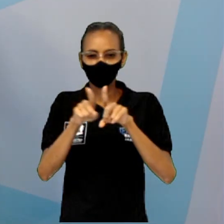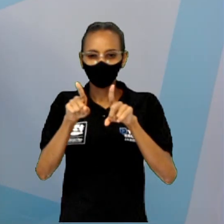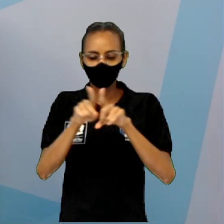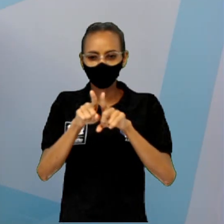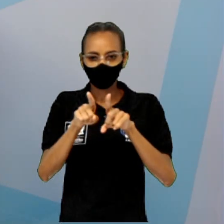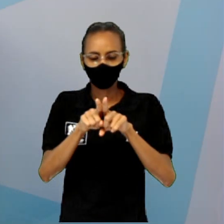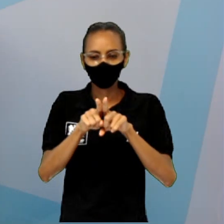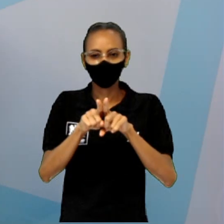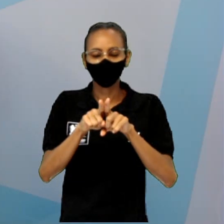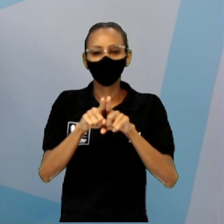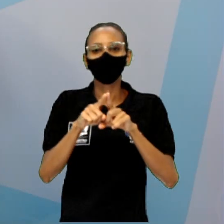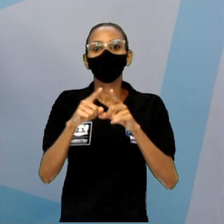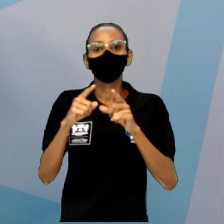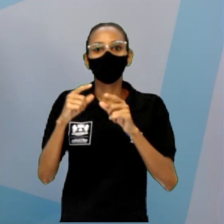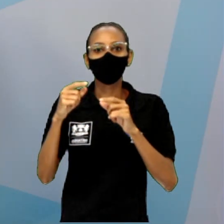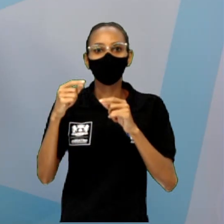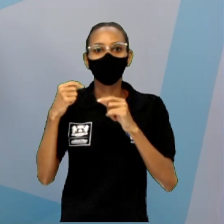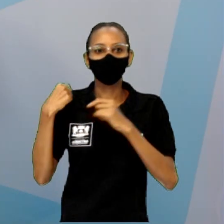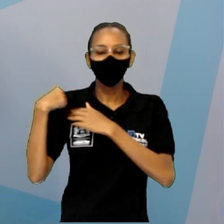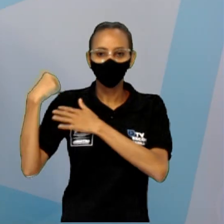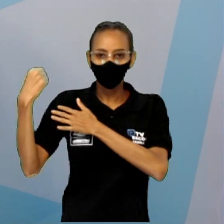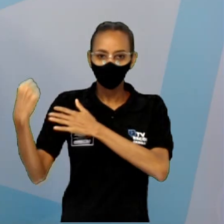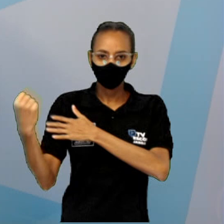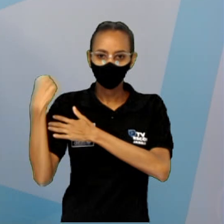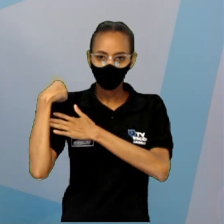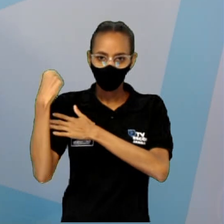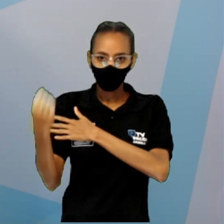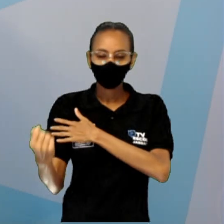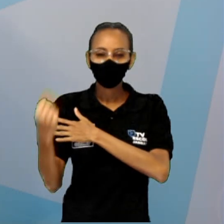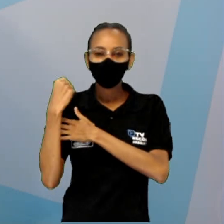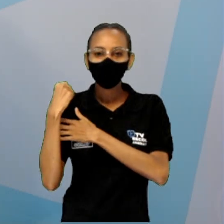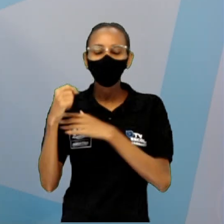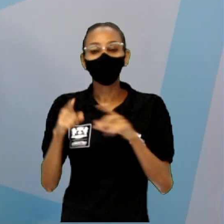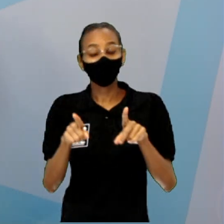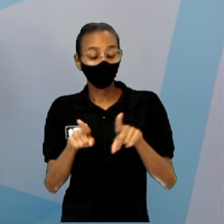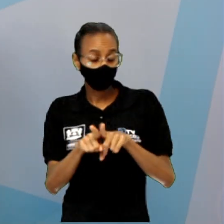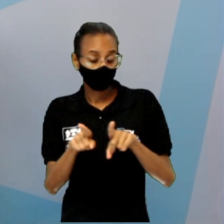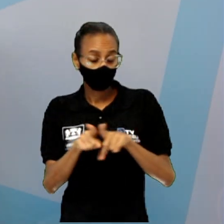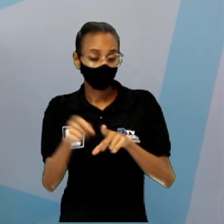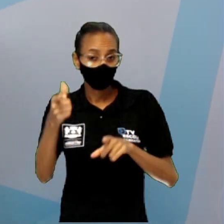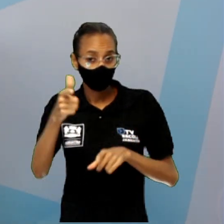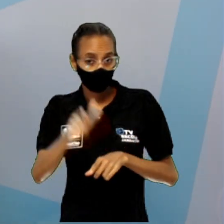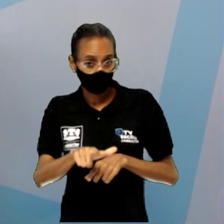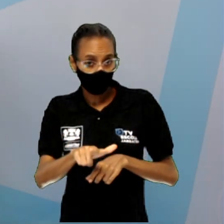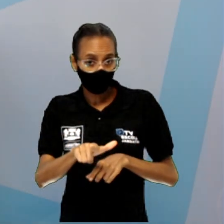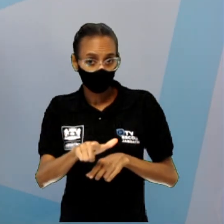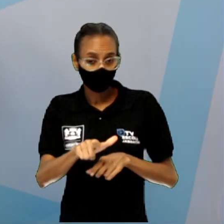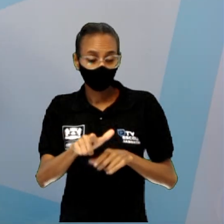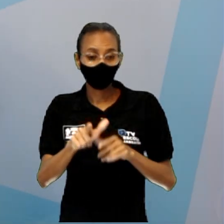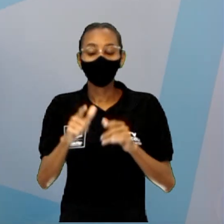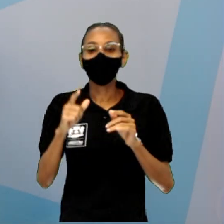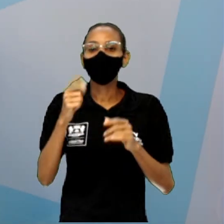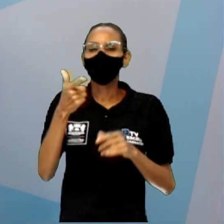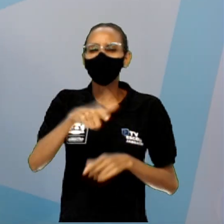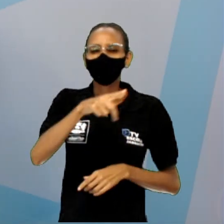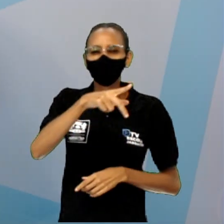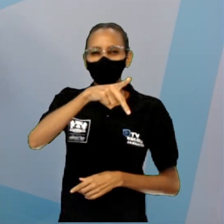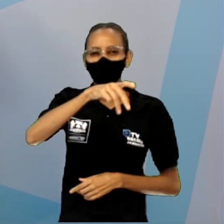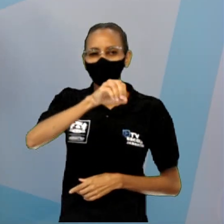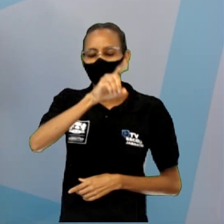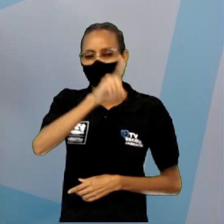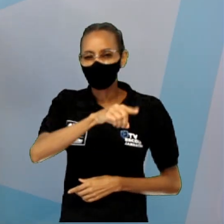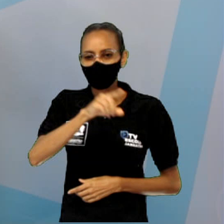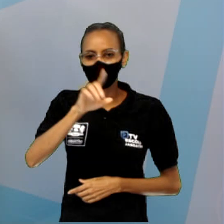é mais conhecido como marinheiro, ok? Nós também podemos citar o polichinelo. Tudo isso